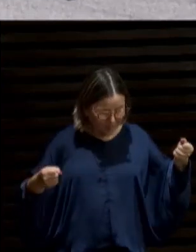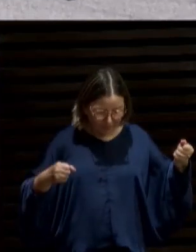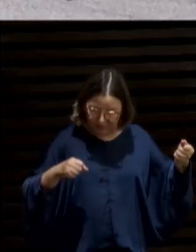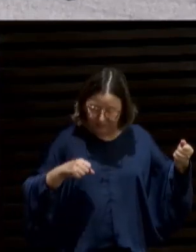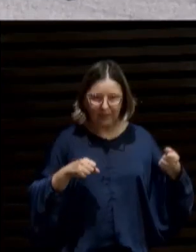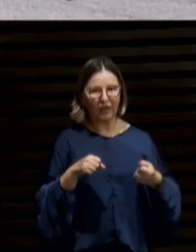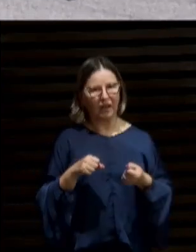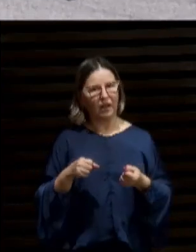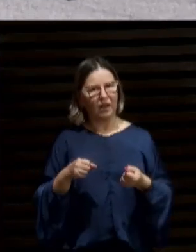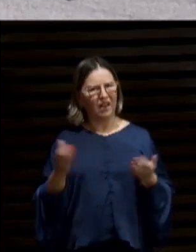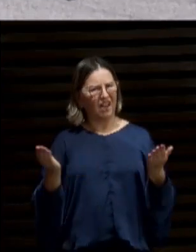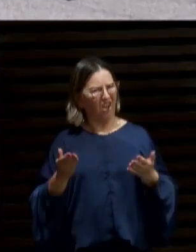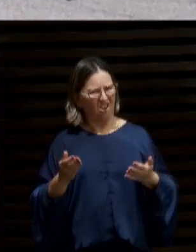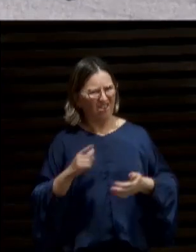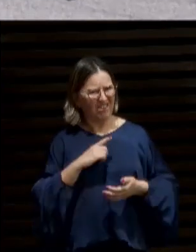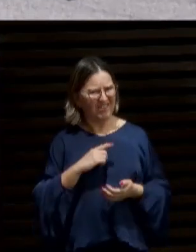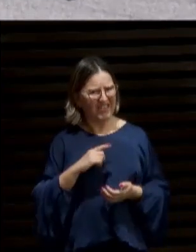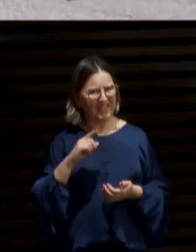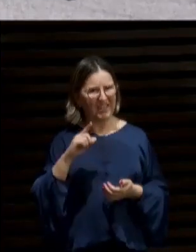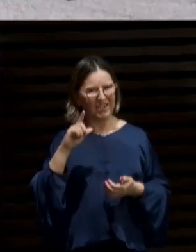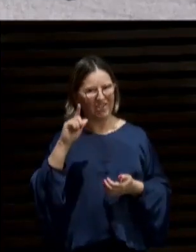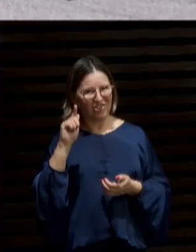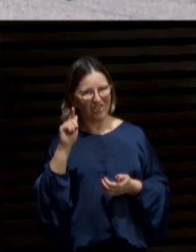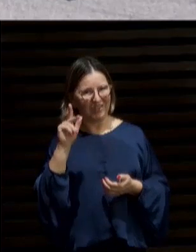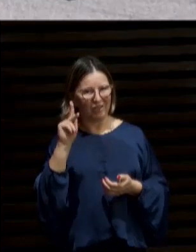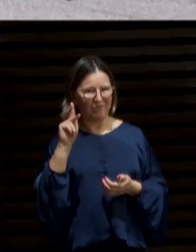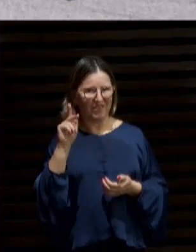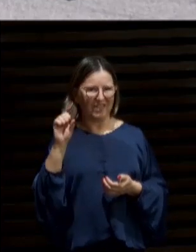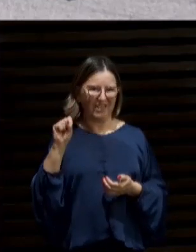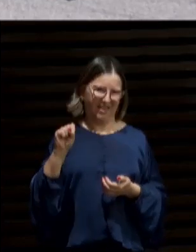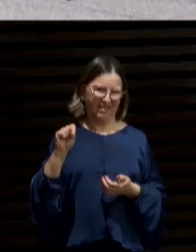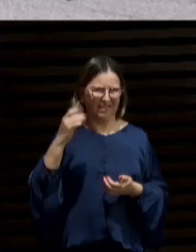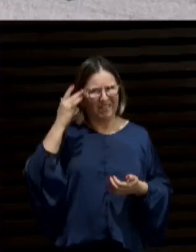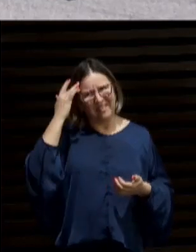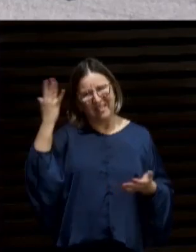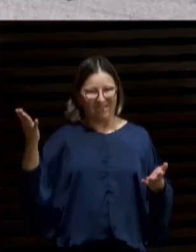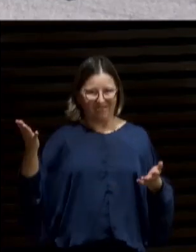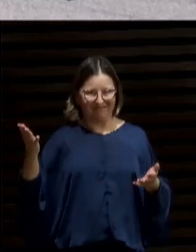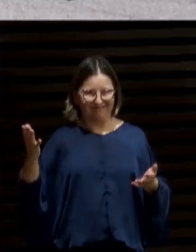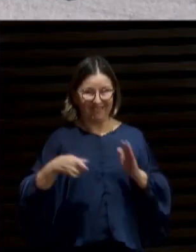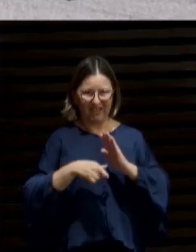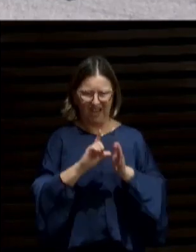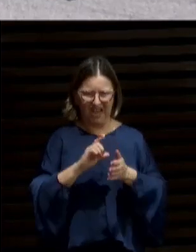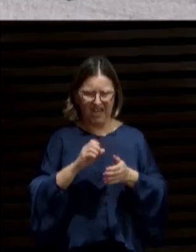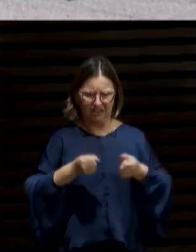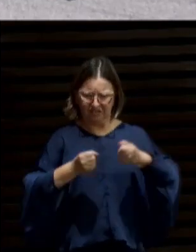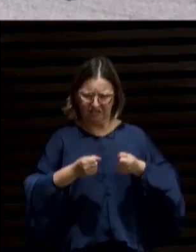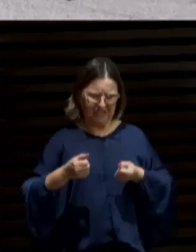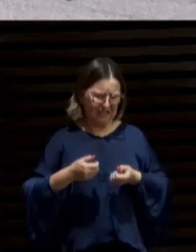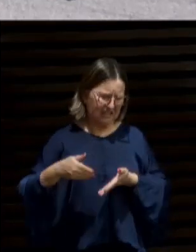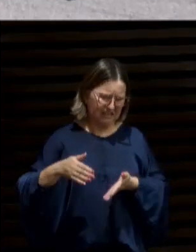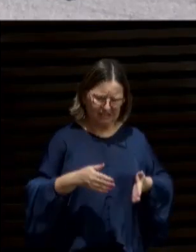vir. Perdeu a graça. A gente ia por aquelas estradas verdes,